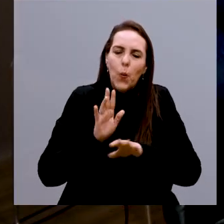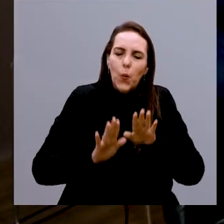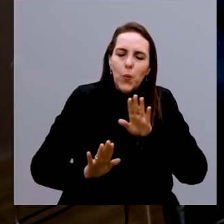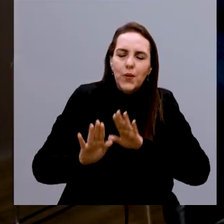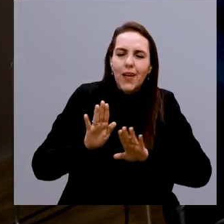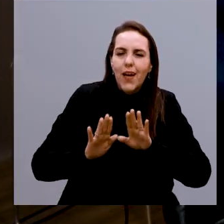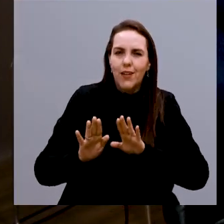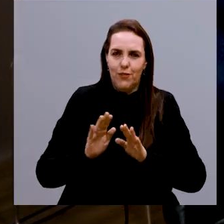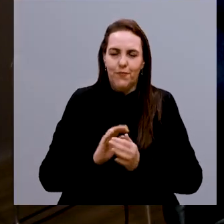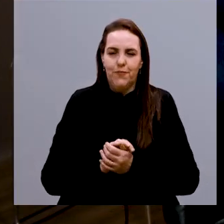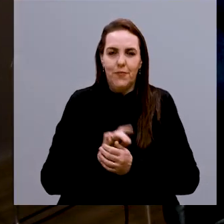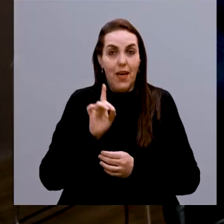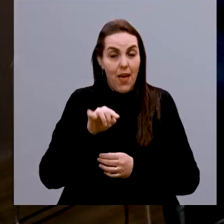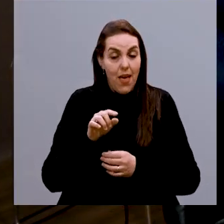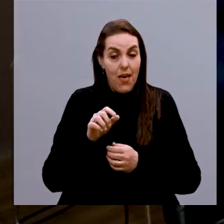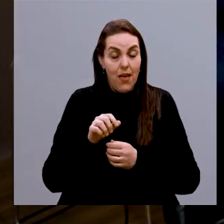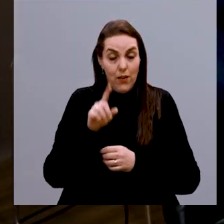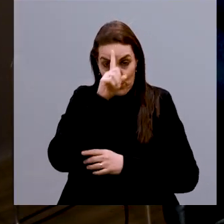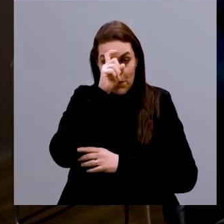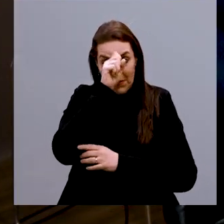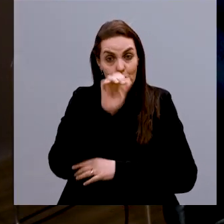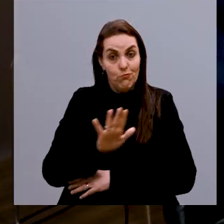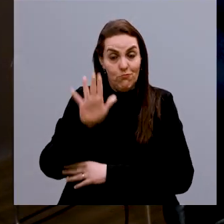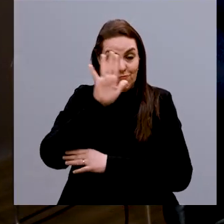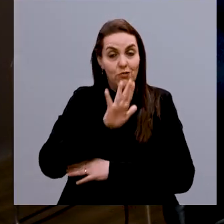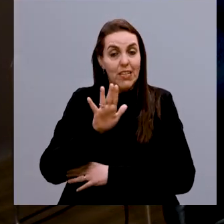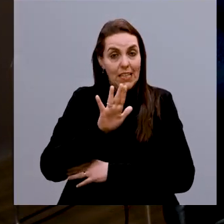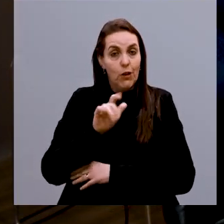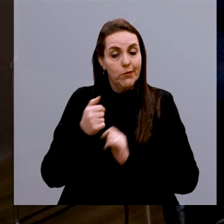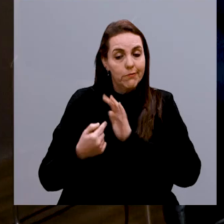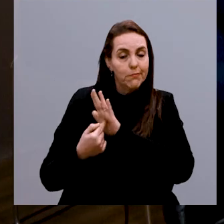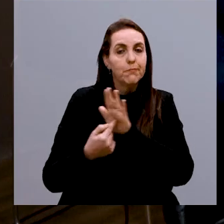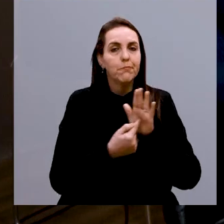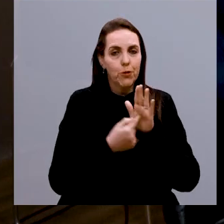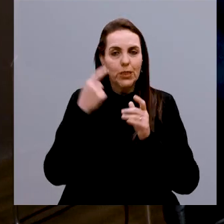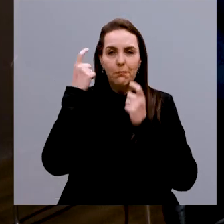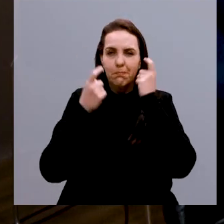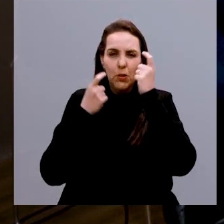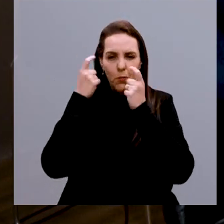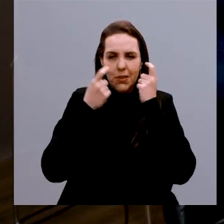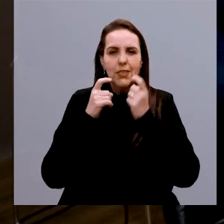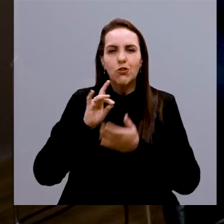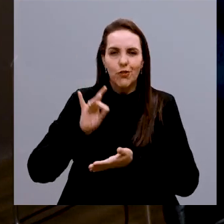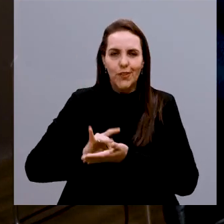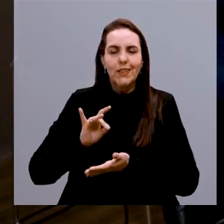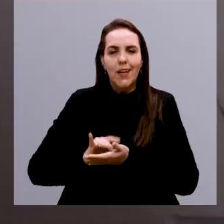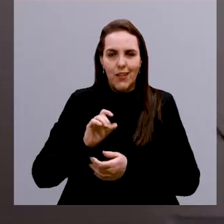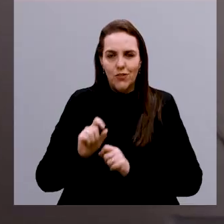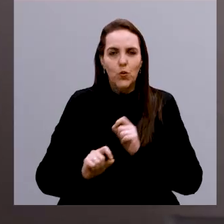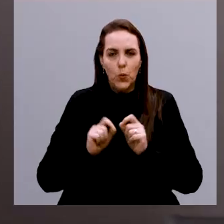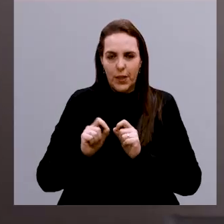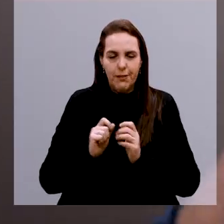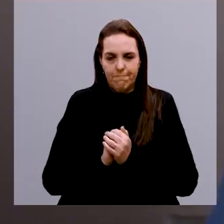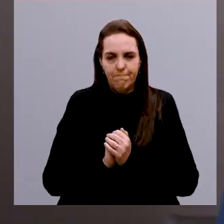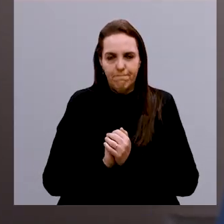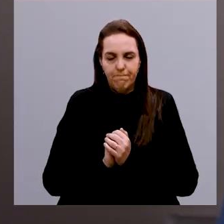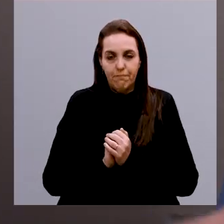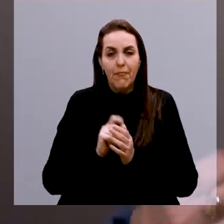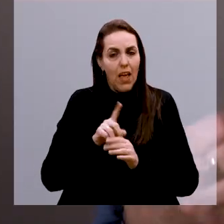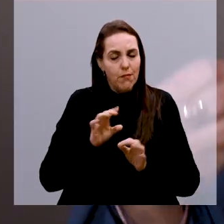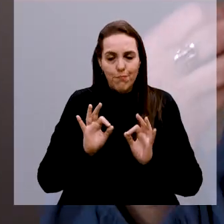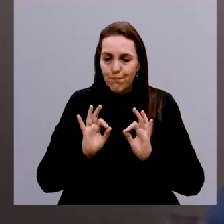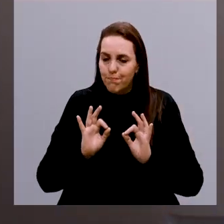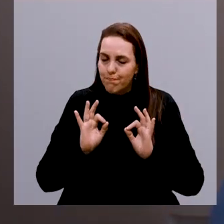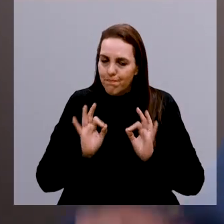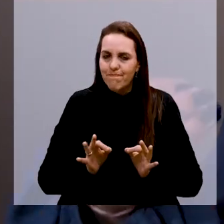o cuidado do Hospital Geral em relação a isso demonstra a preocupação mesmo com algo que